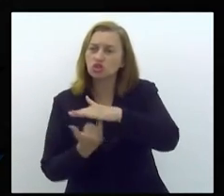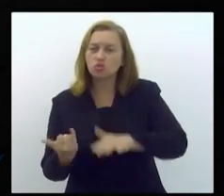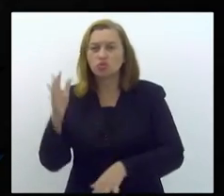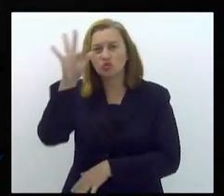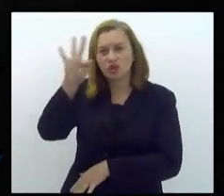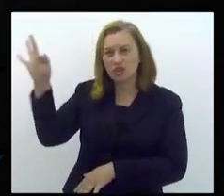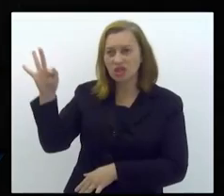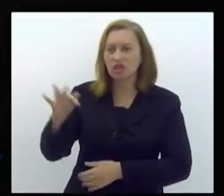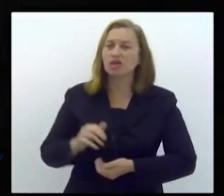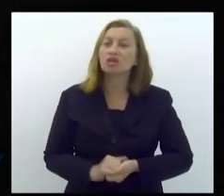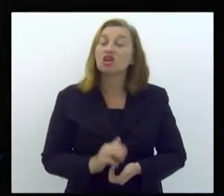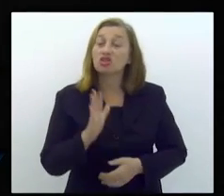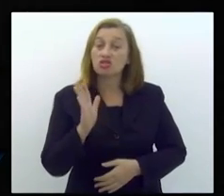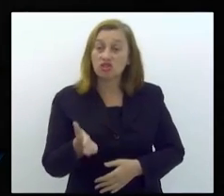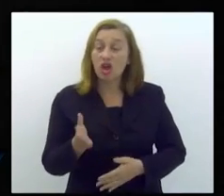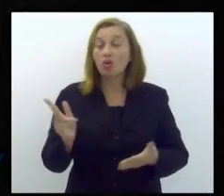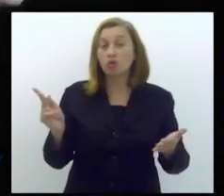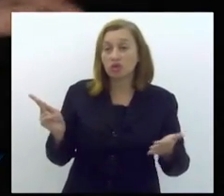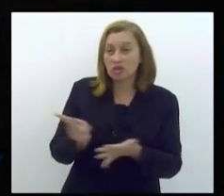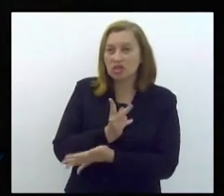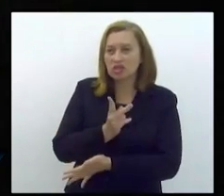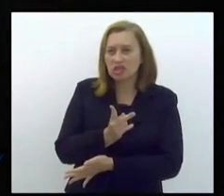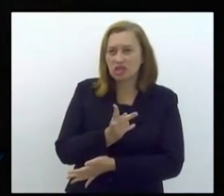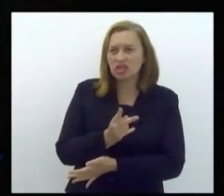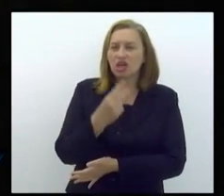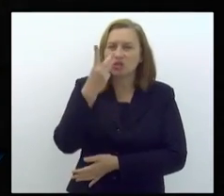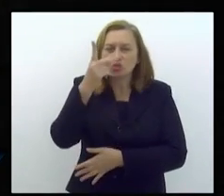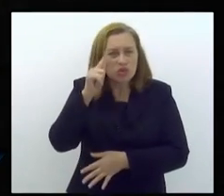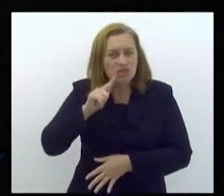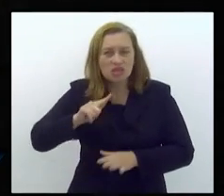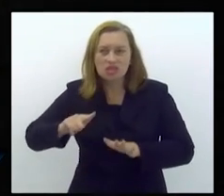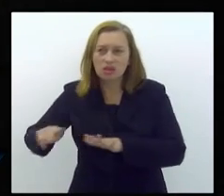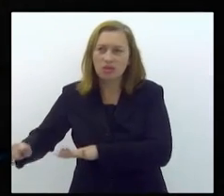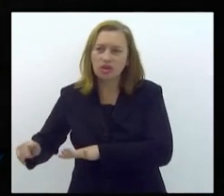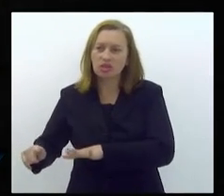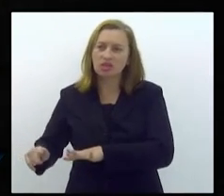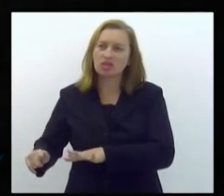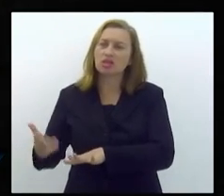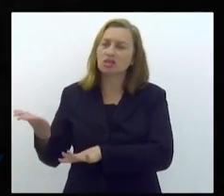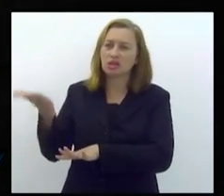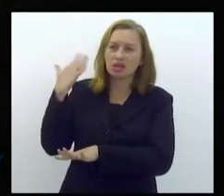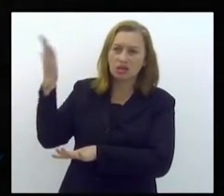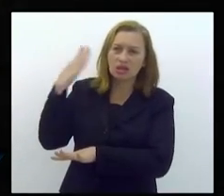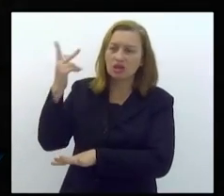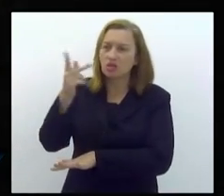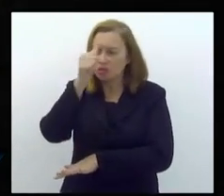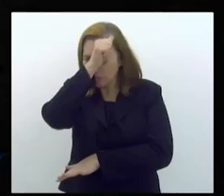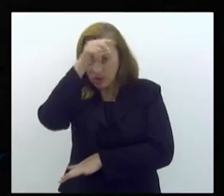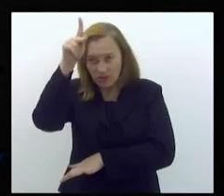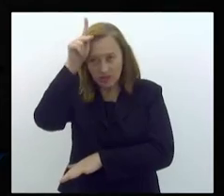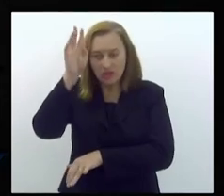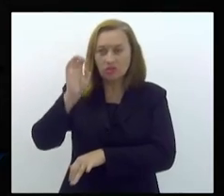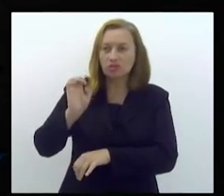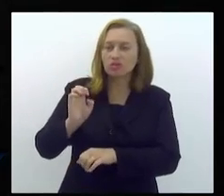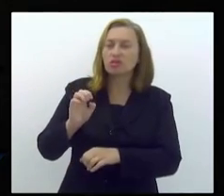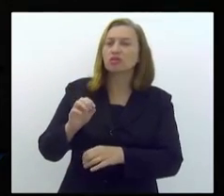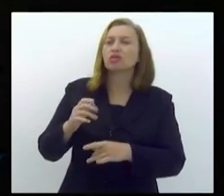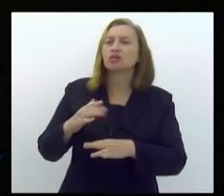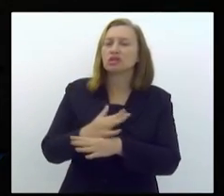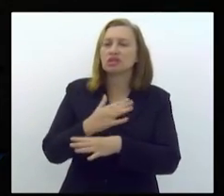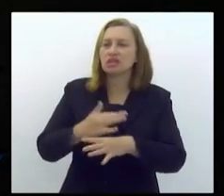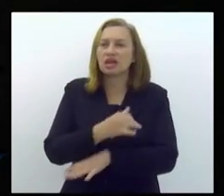como que já tinha acontecido há cerca de duas semanas atrás onde o prefeito da cidade do Rio de Janeiro